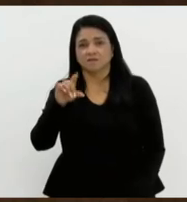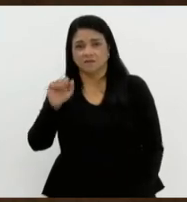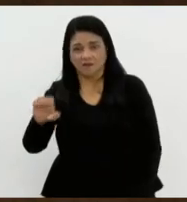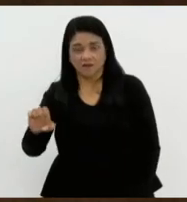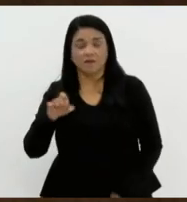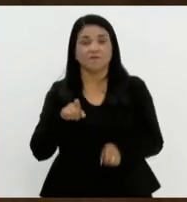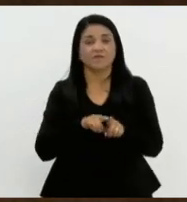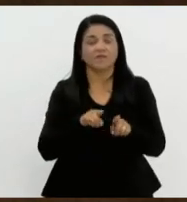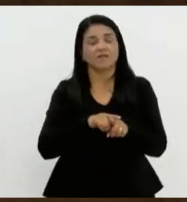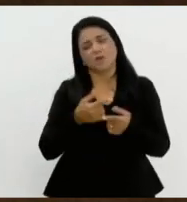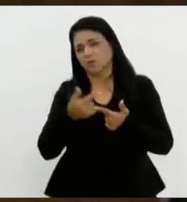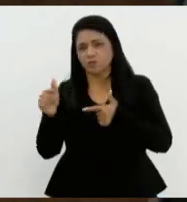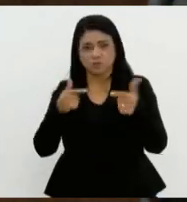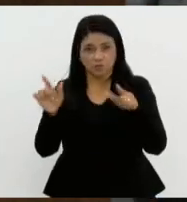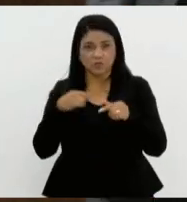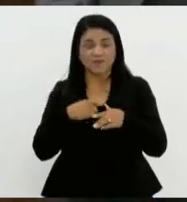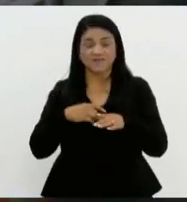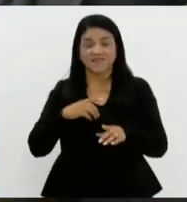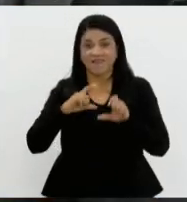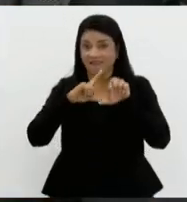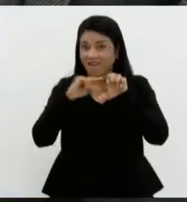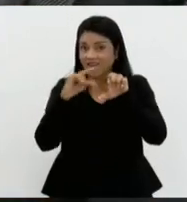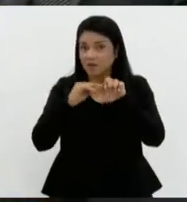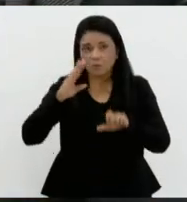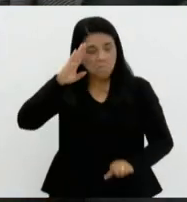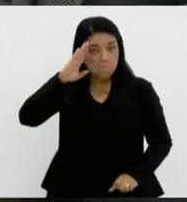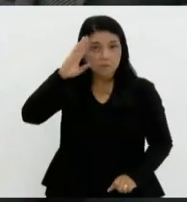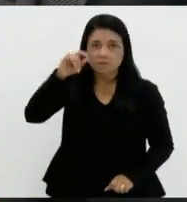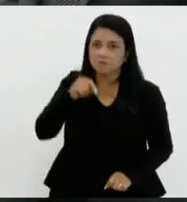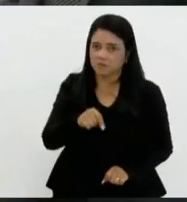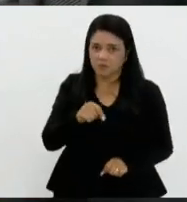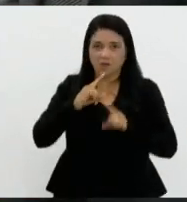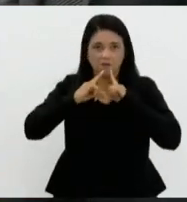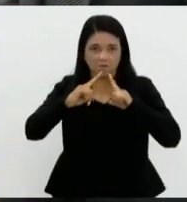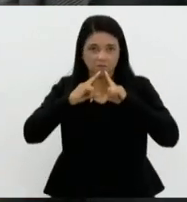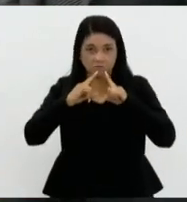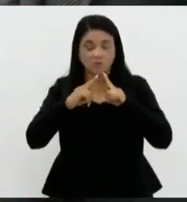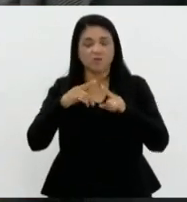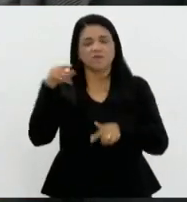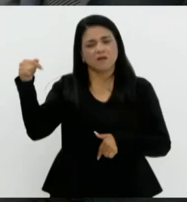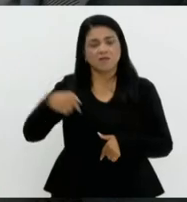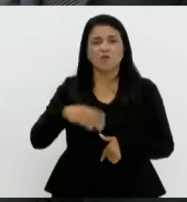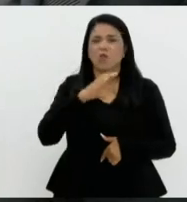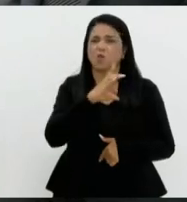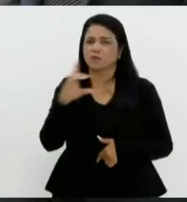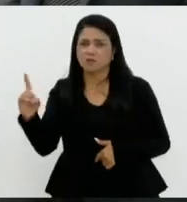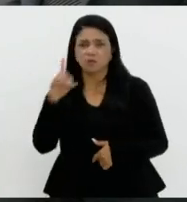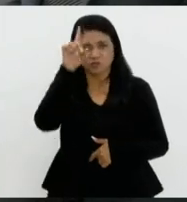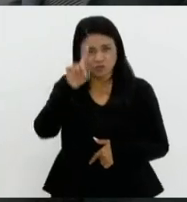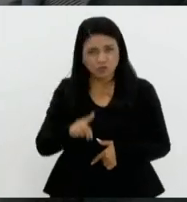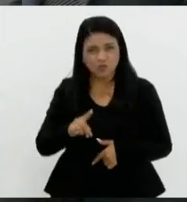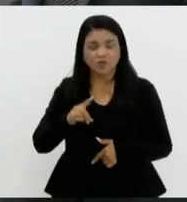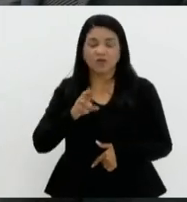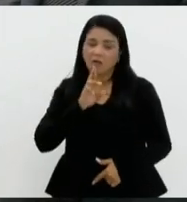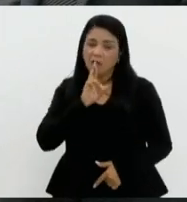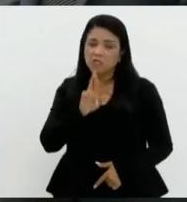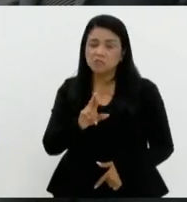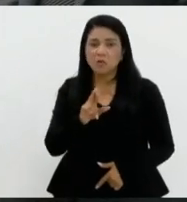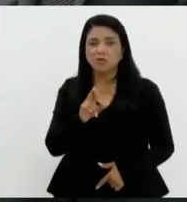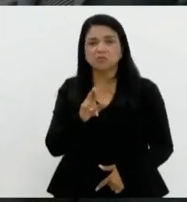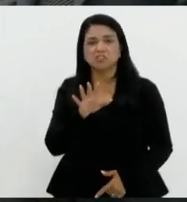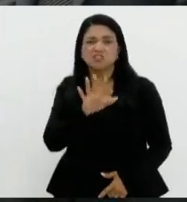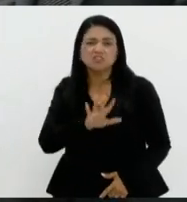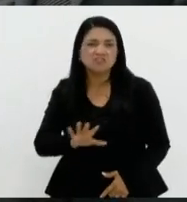Enio tem sido campeã, presidente. Vieram para cá diretores, coordenadores, mas sempre com respostas genéricas,